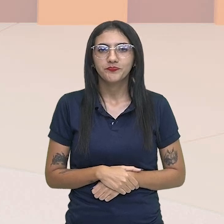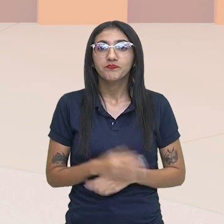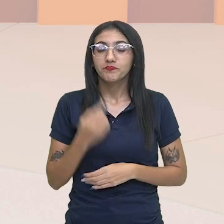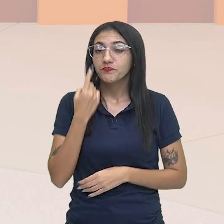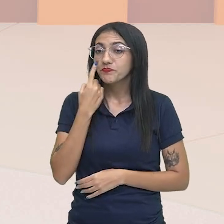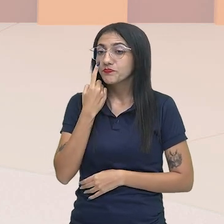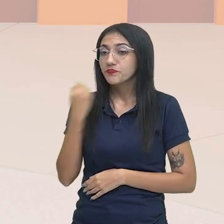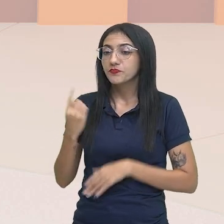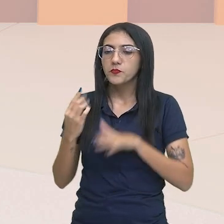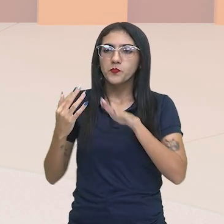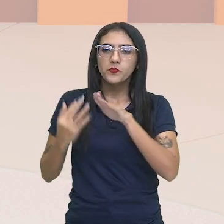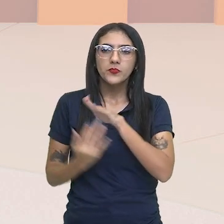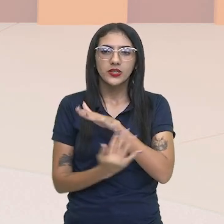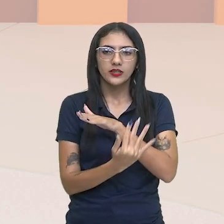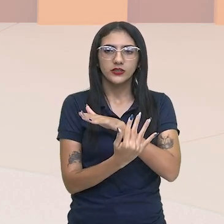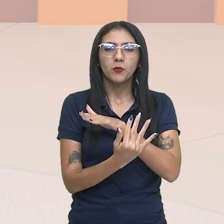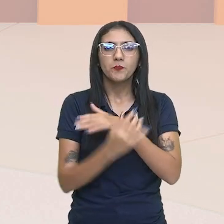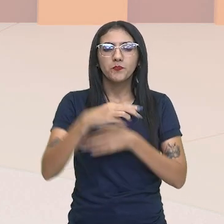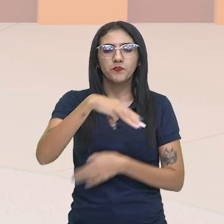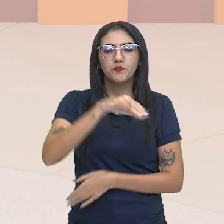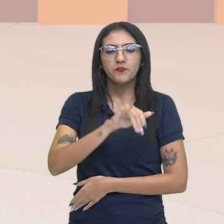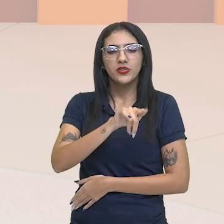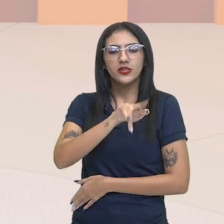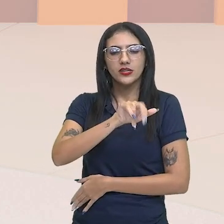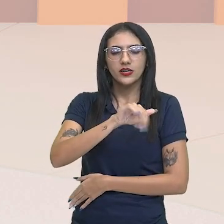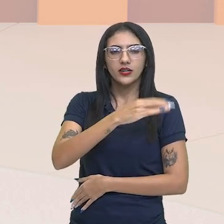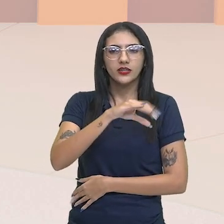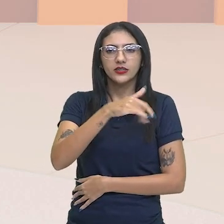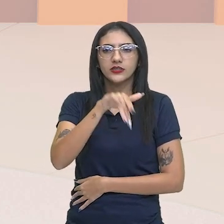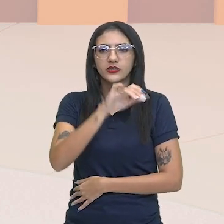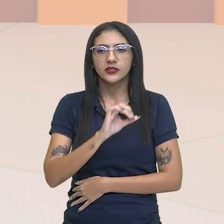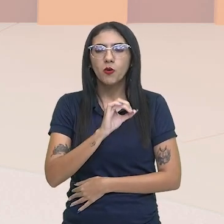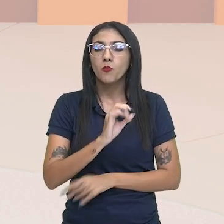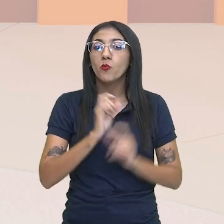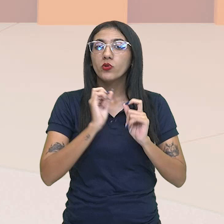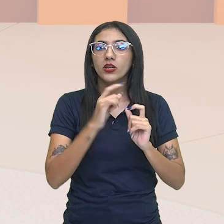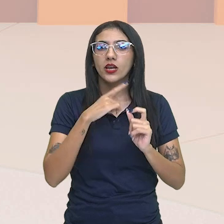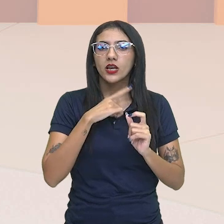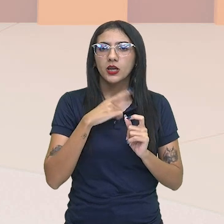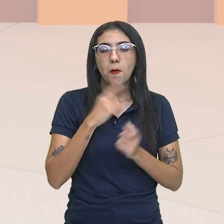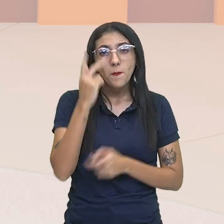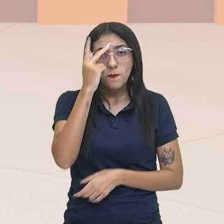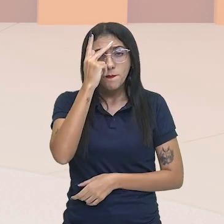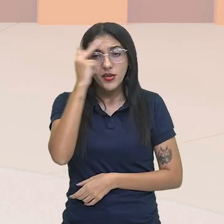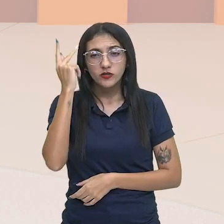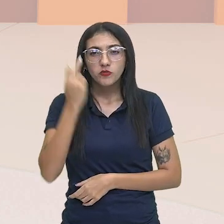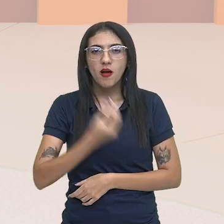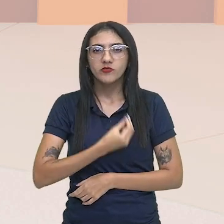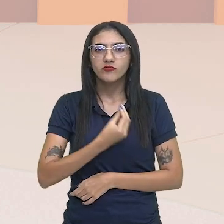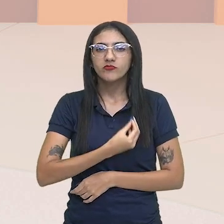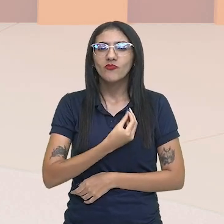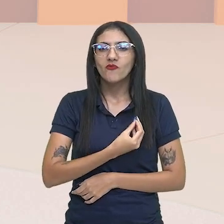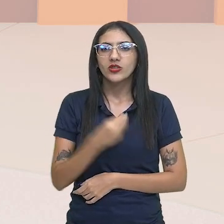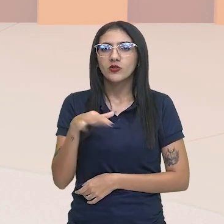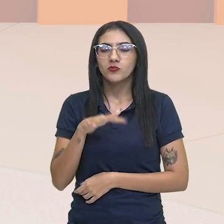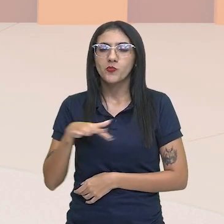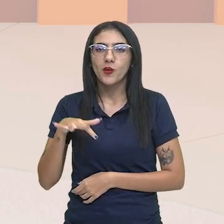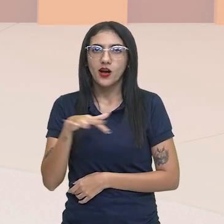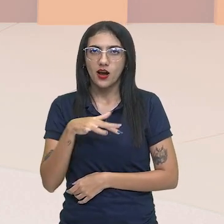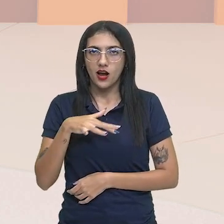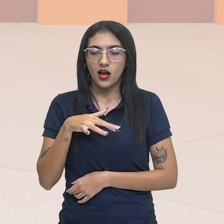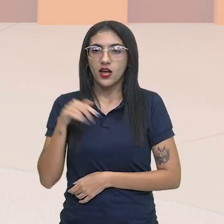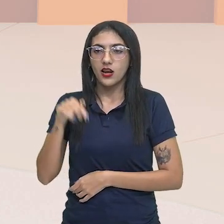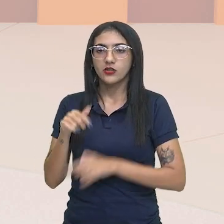de migração. A migração, ela se refere a esse deslocamento, ou a deslocação aí de um